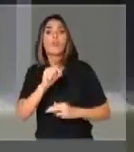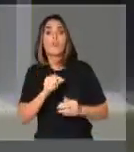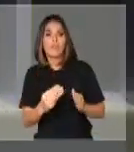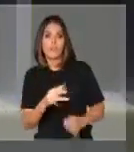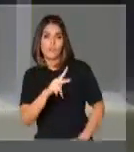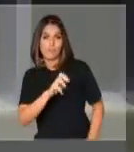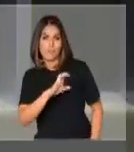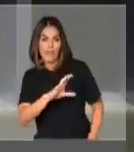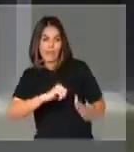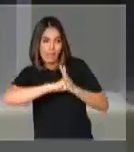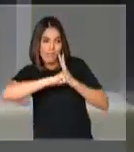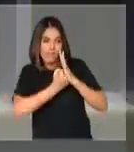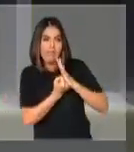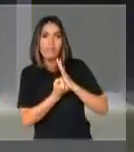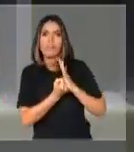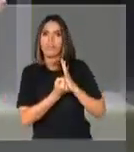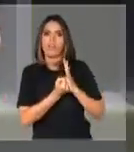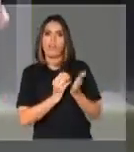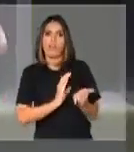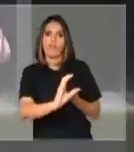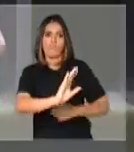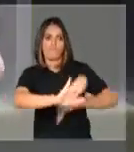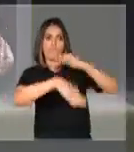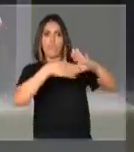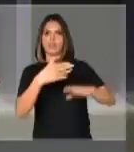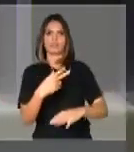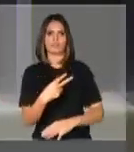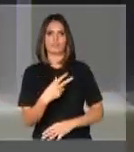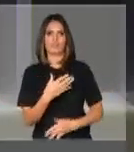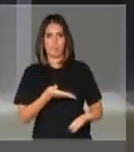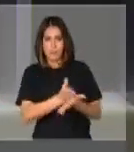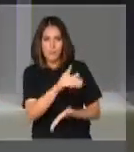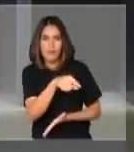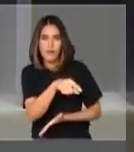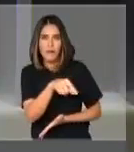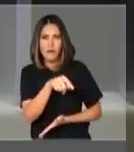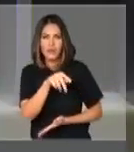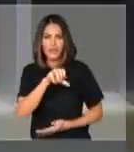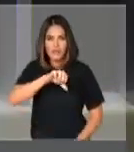daquela PEC que congelou investimentos, e nós alertamos aqui,